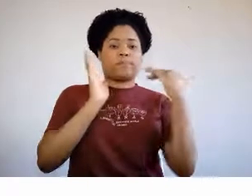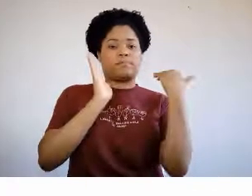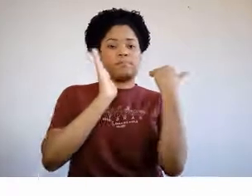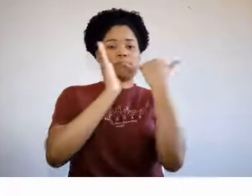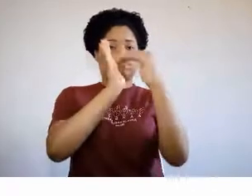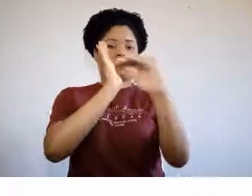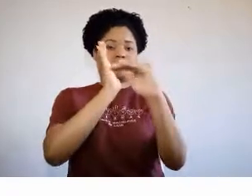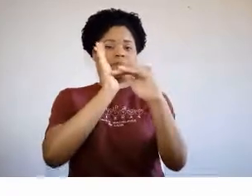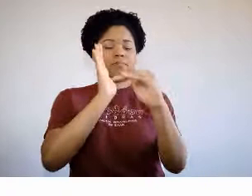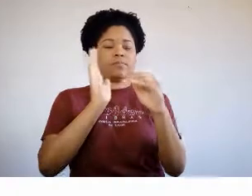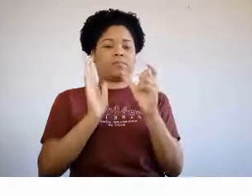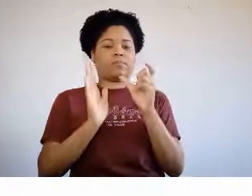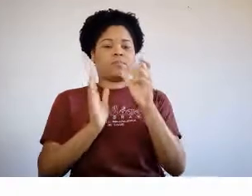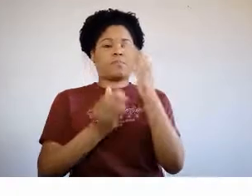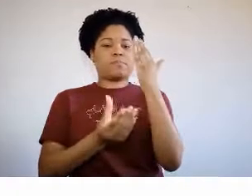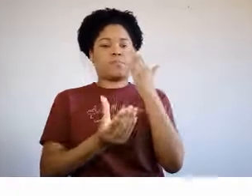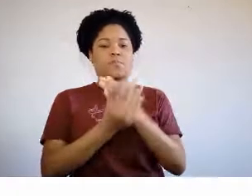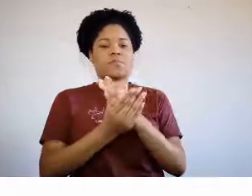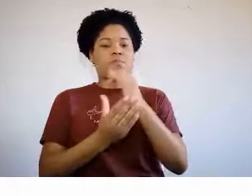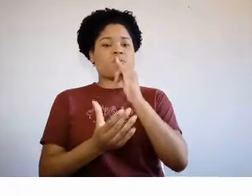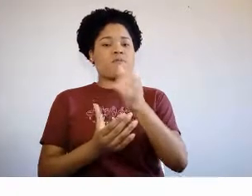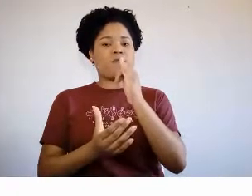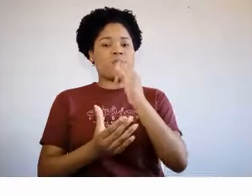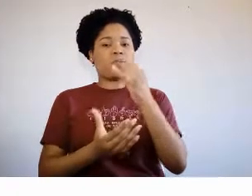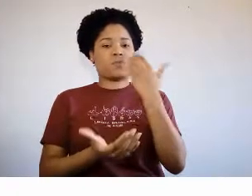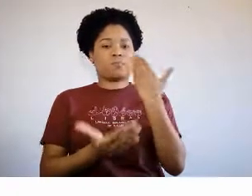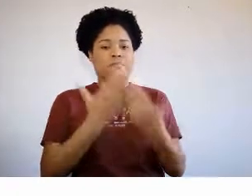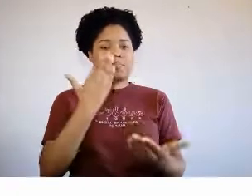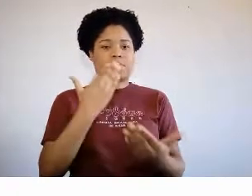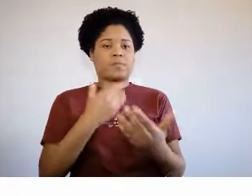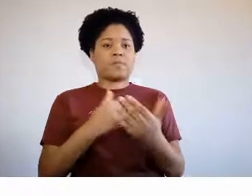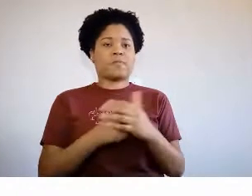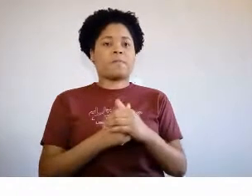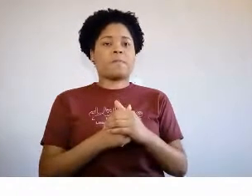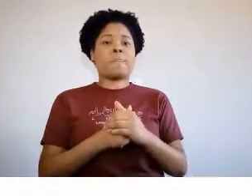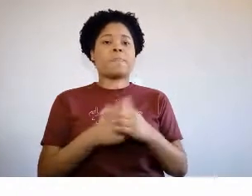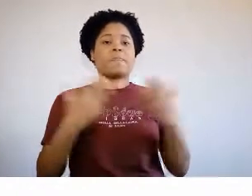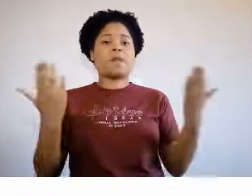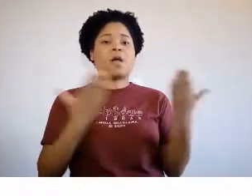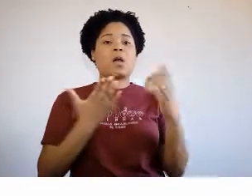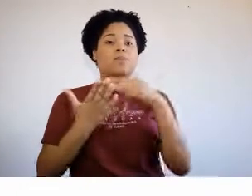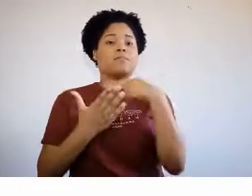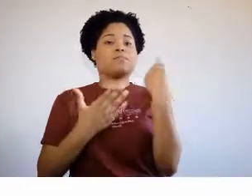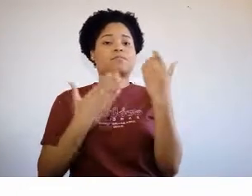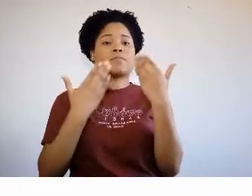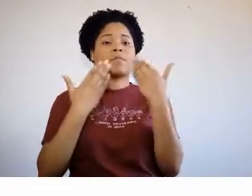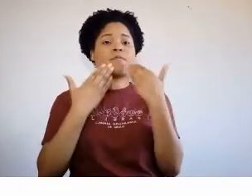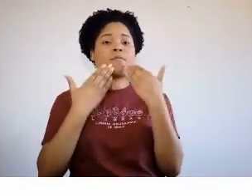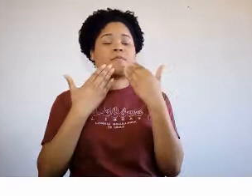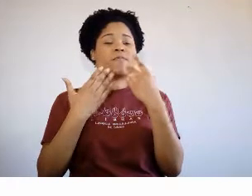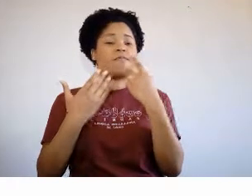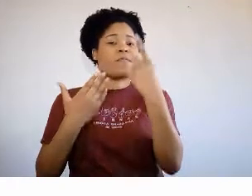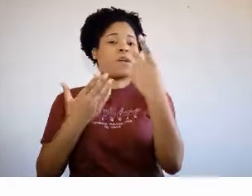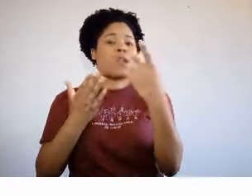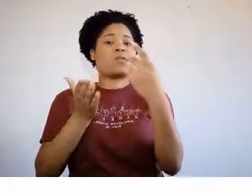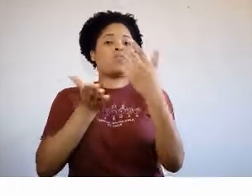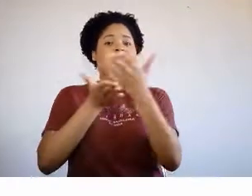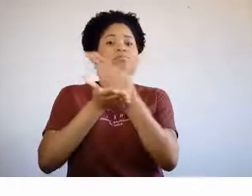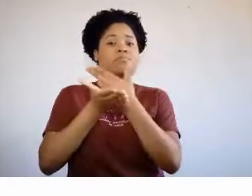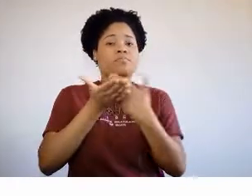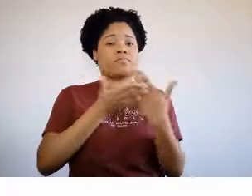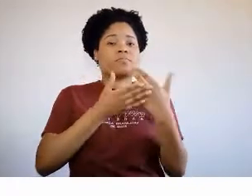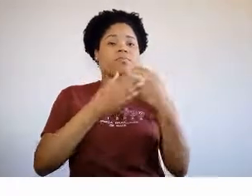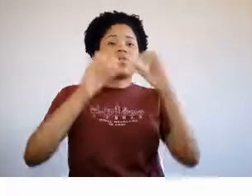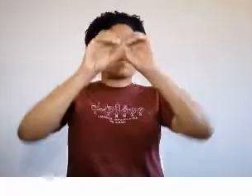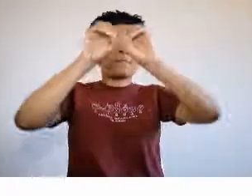depois enviar novamente aquele pacote de dados que foi perdido. Nós falamos aí de vários tipos de